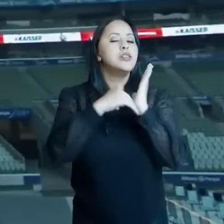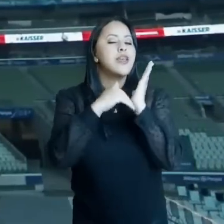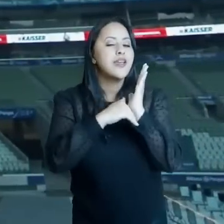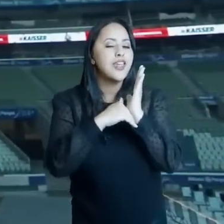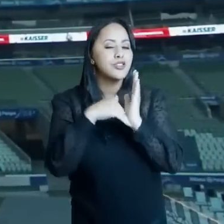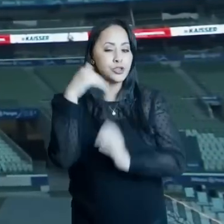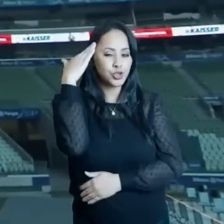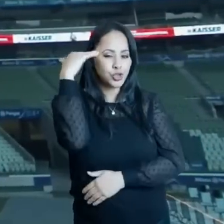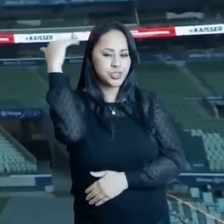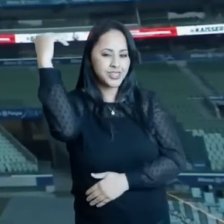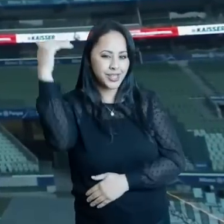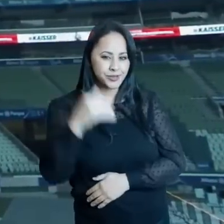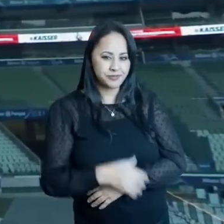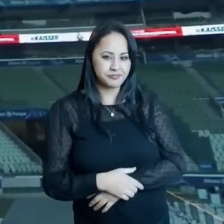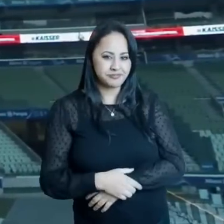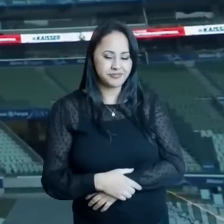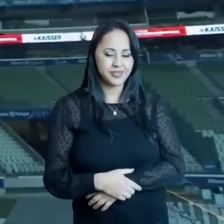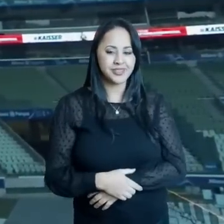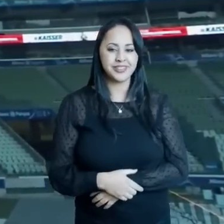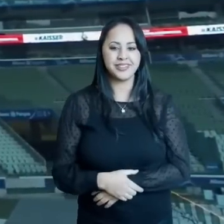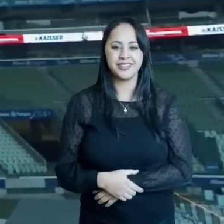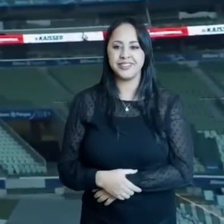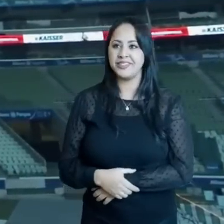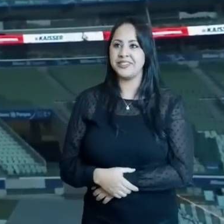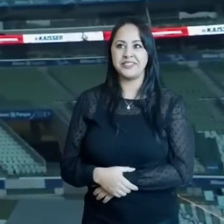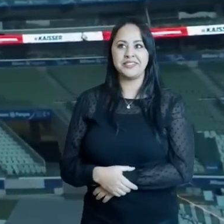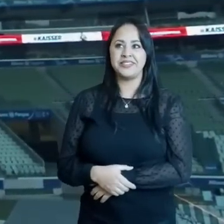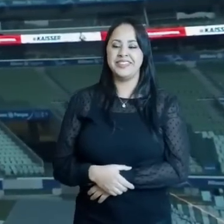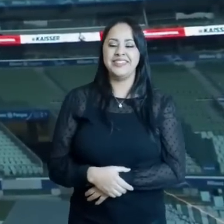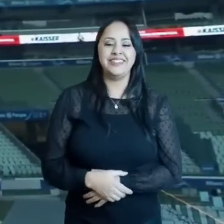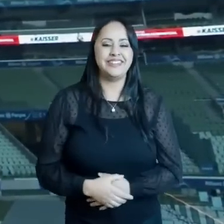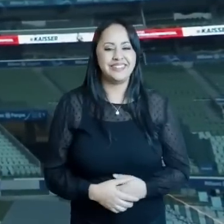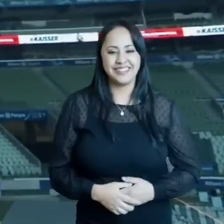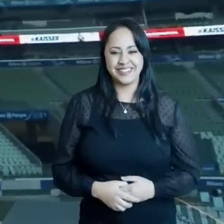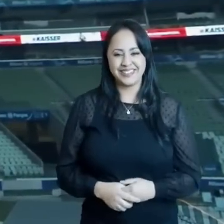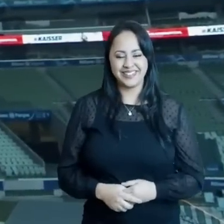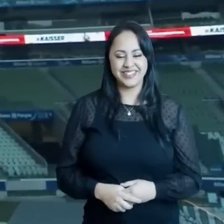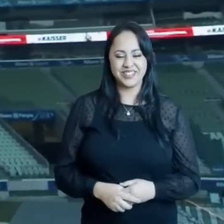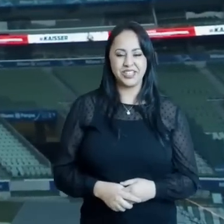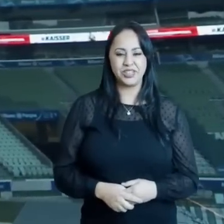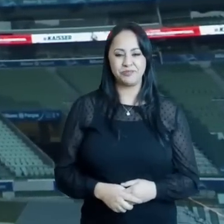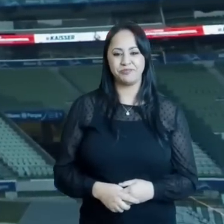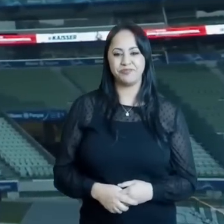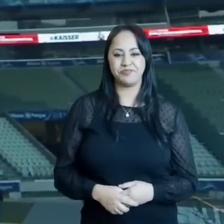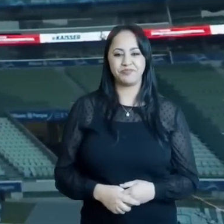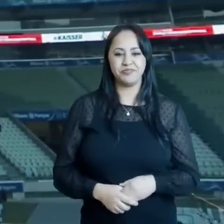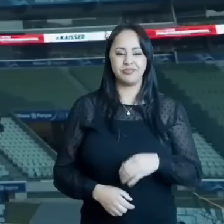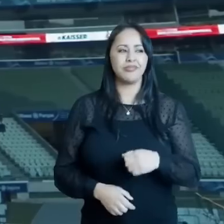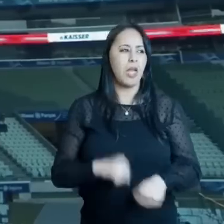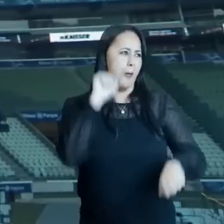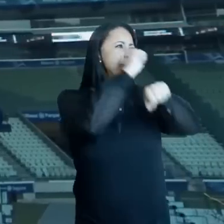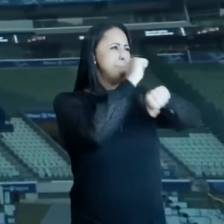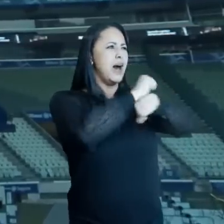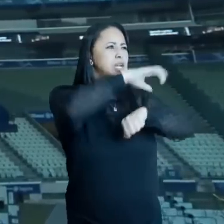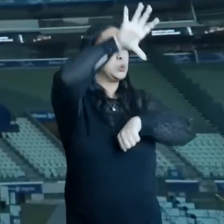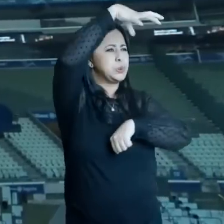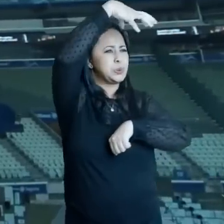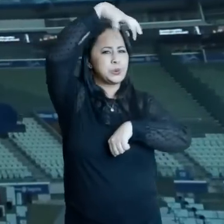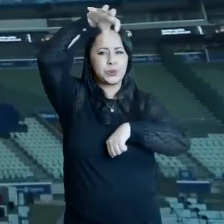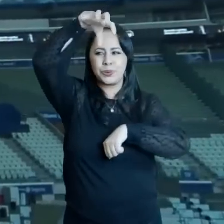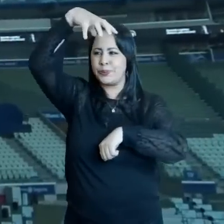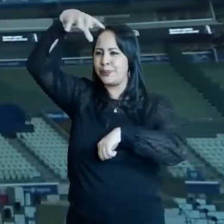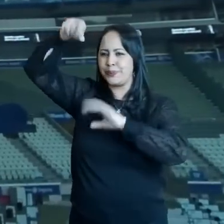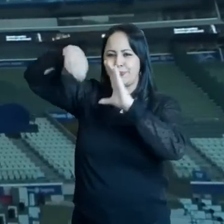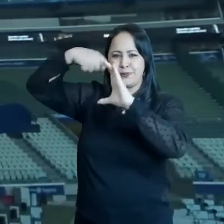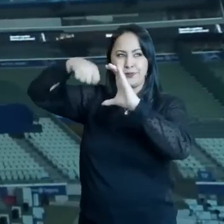sucesso? Esse drone tá muito louco, todo mundo fala. O drone tá muito louco. O Fabinho, pede para parar o drone um pouquinho, aquele o